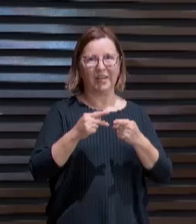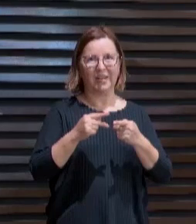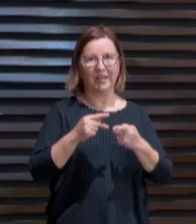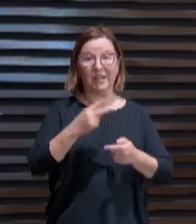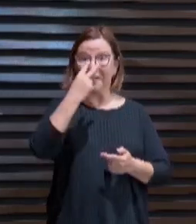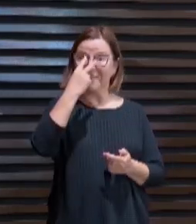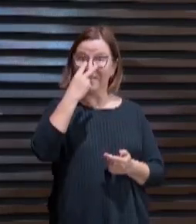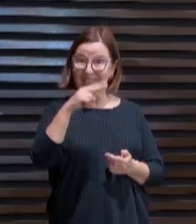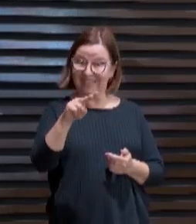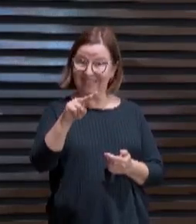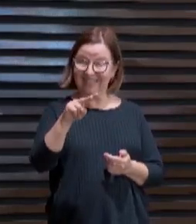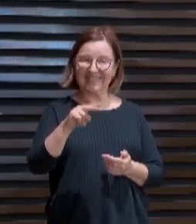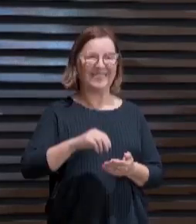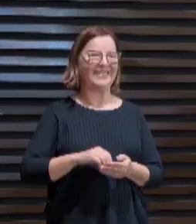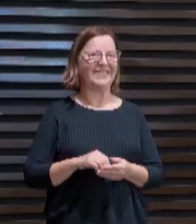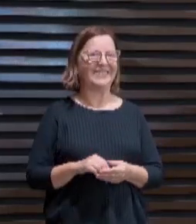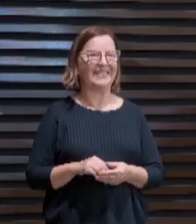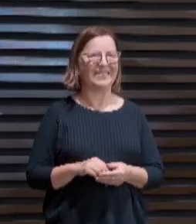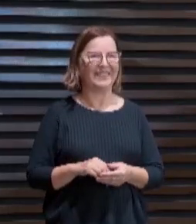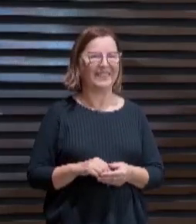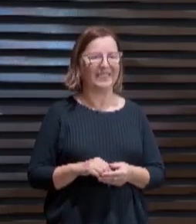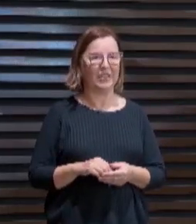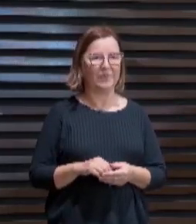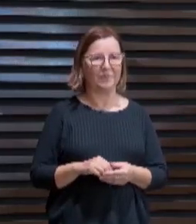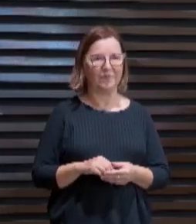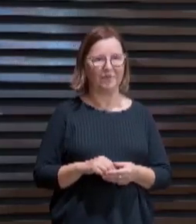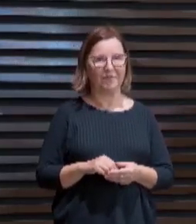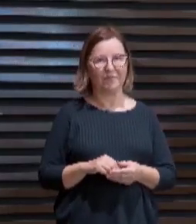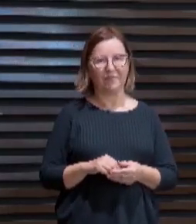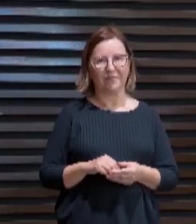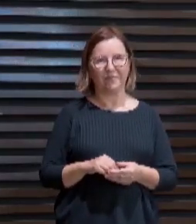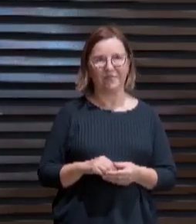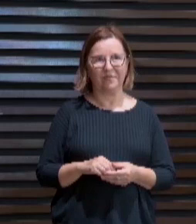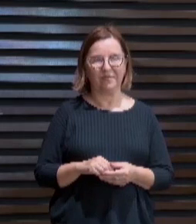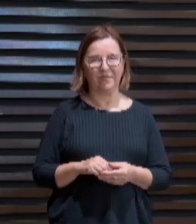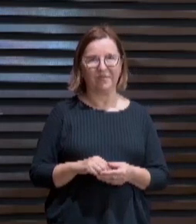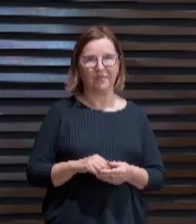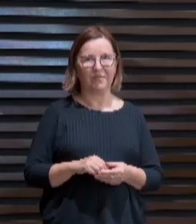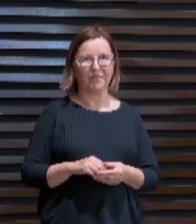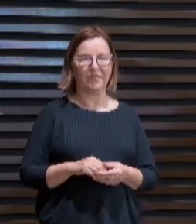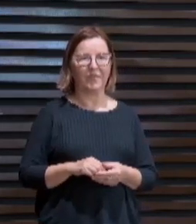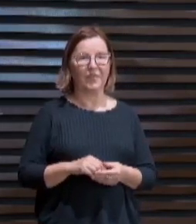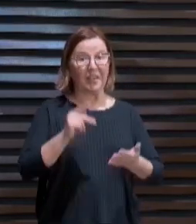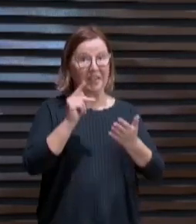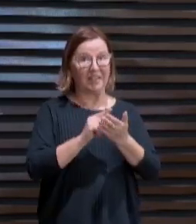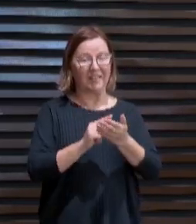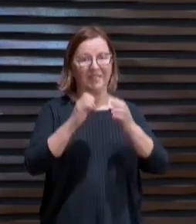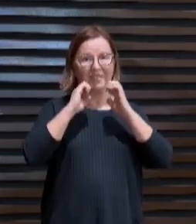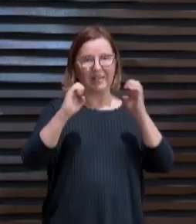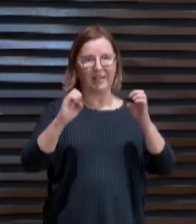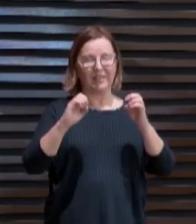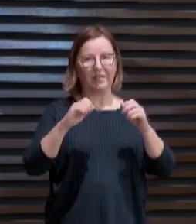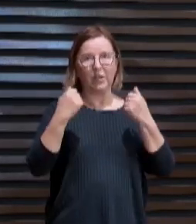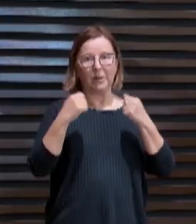Você ouviu? Ouviu só com esse aqui ou com o ouvido do coração também? Né? A verdade do Evangelho, ela precisa entrar